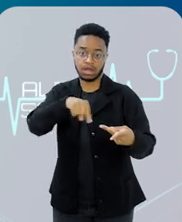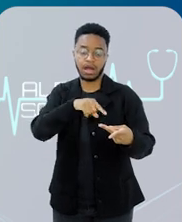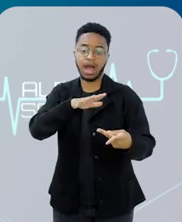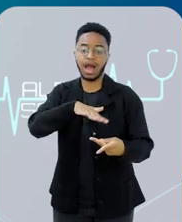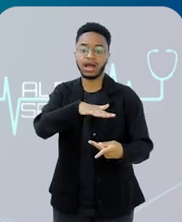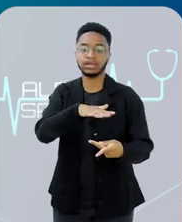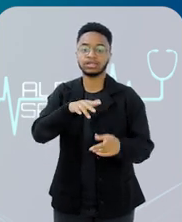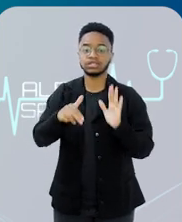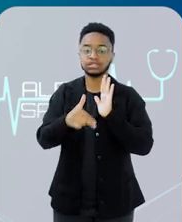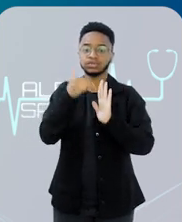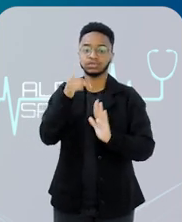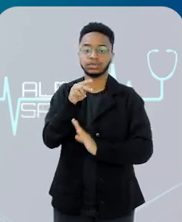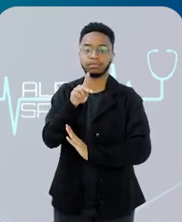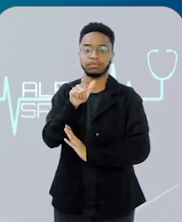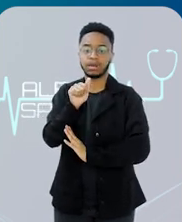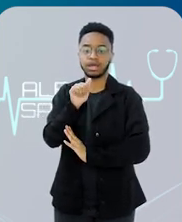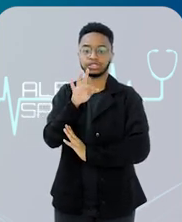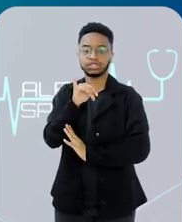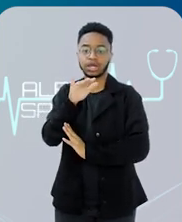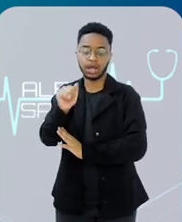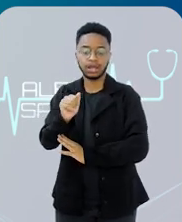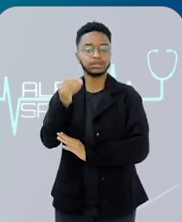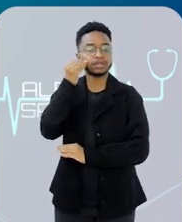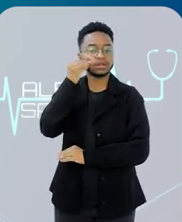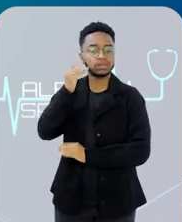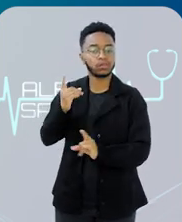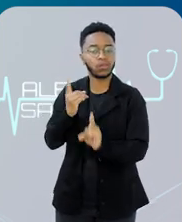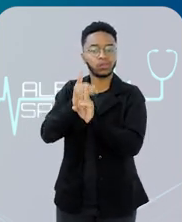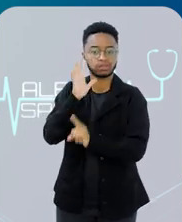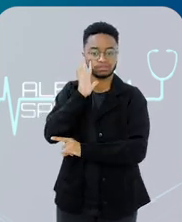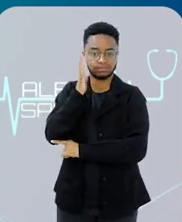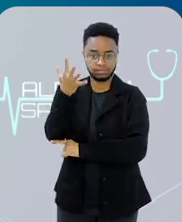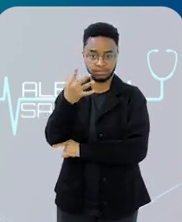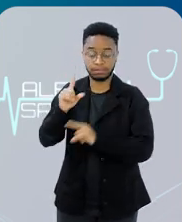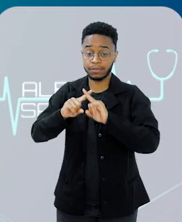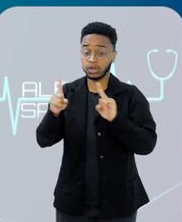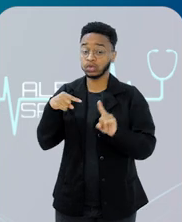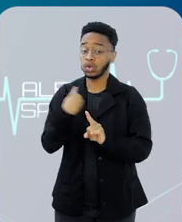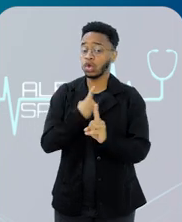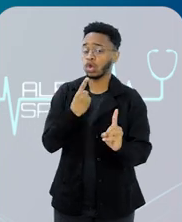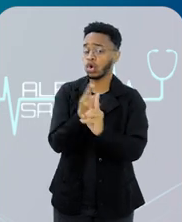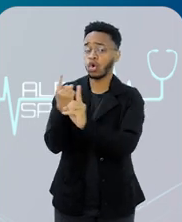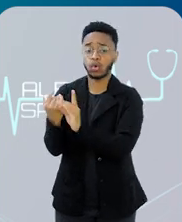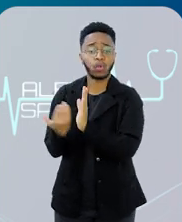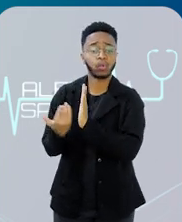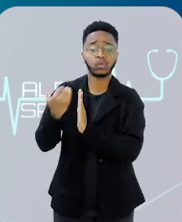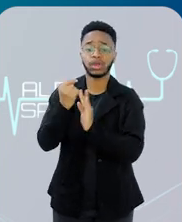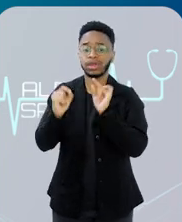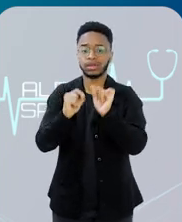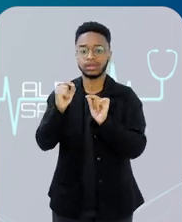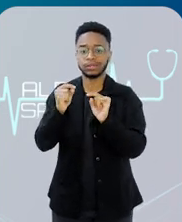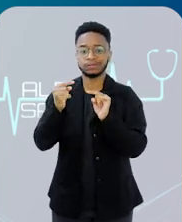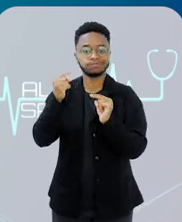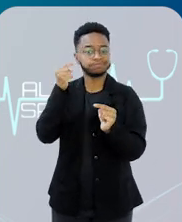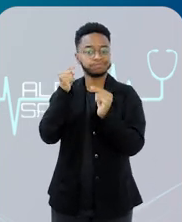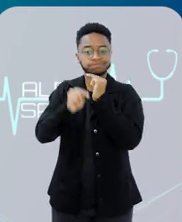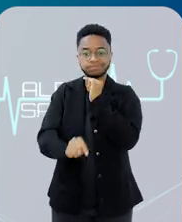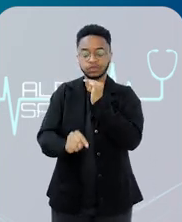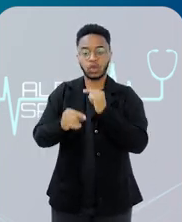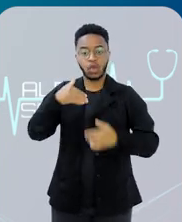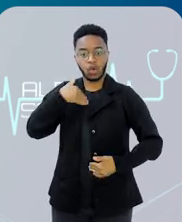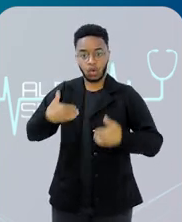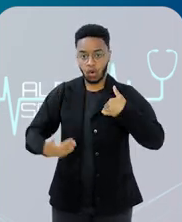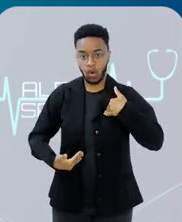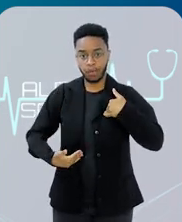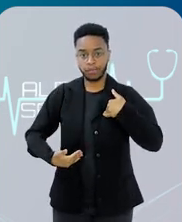da cirurgia plástica buscando uma solução para isso. E o que a gente mais encontra é exatamente uma desproporcionalidade ao